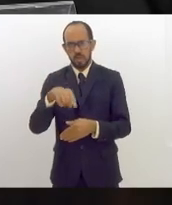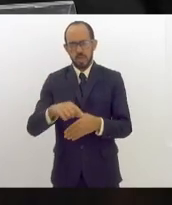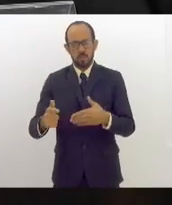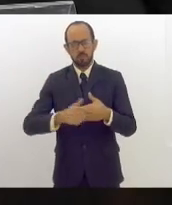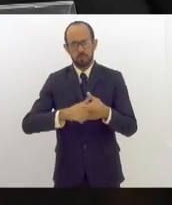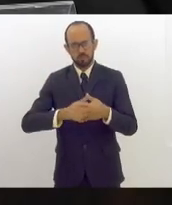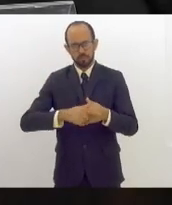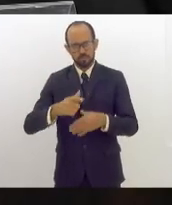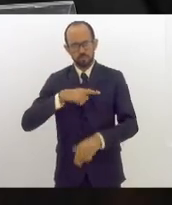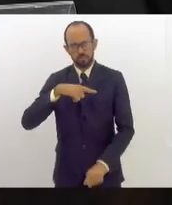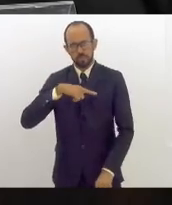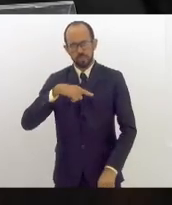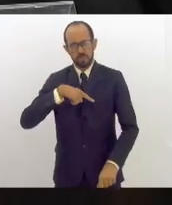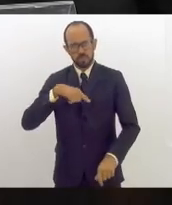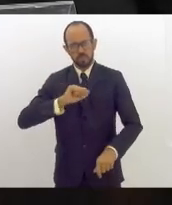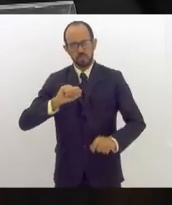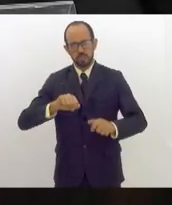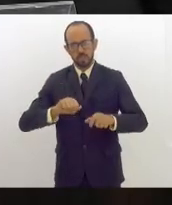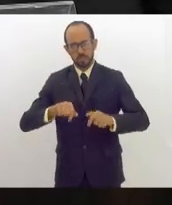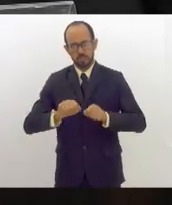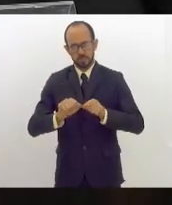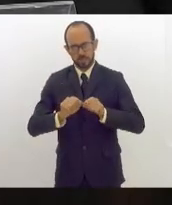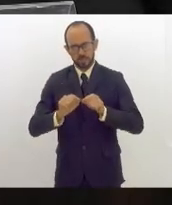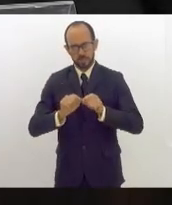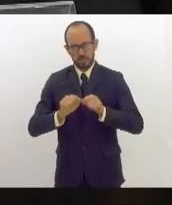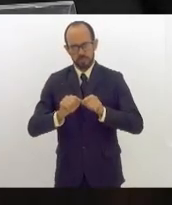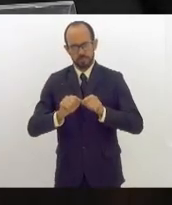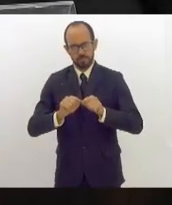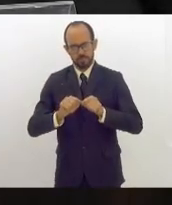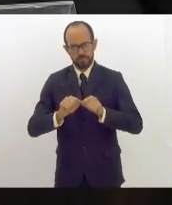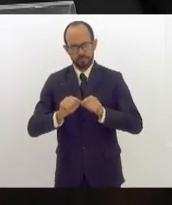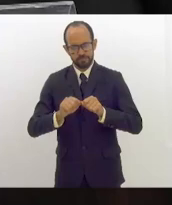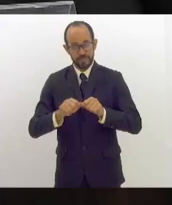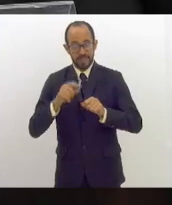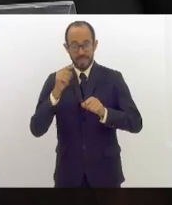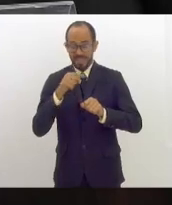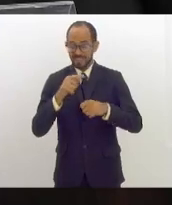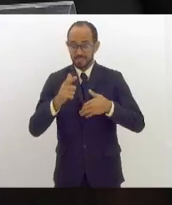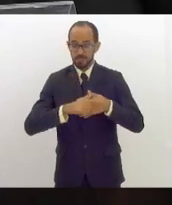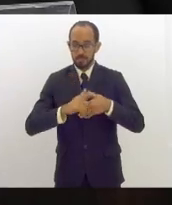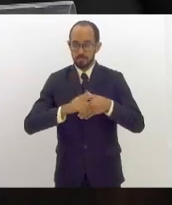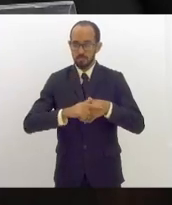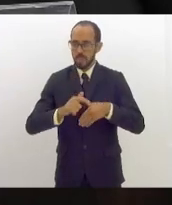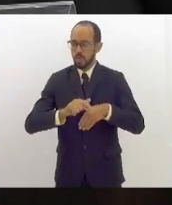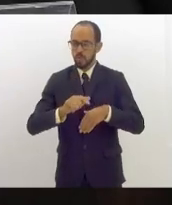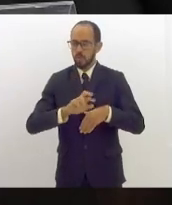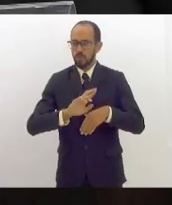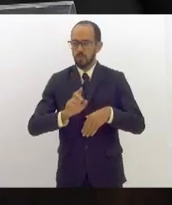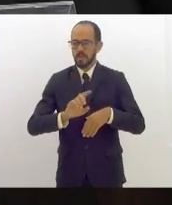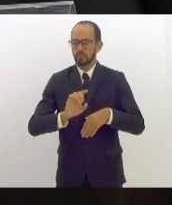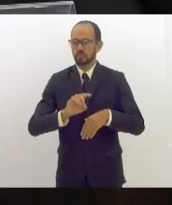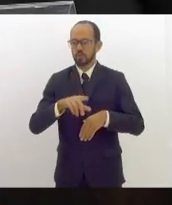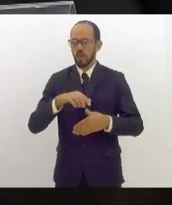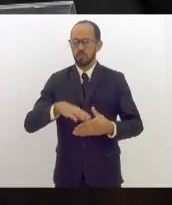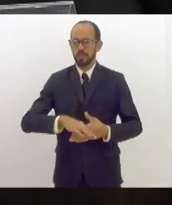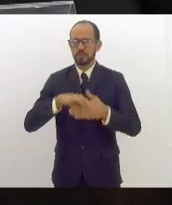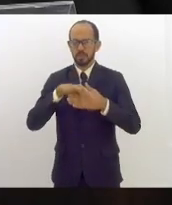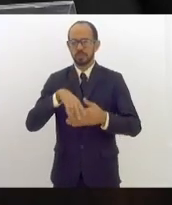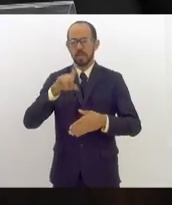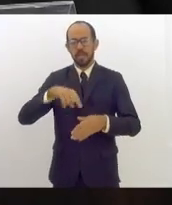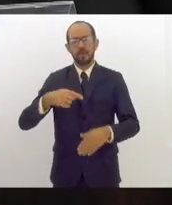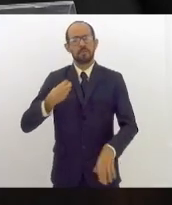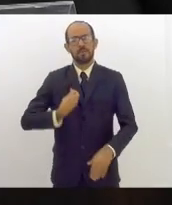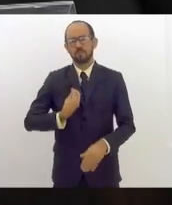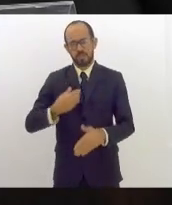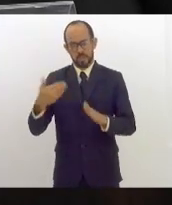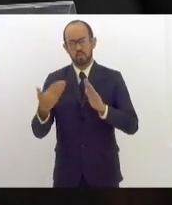tinha a desempenhar e meus amigos esse papel vale não uma liderança Mas vale uma existência por isso